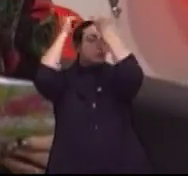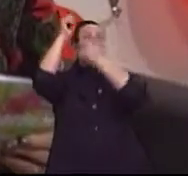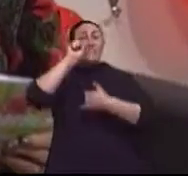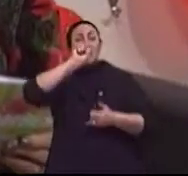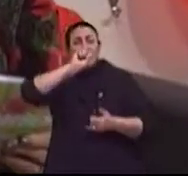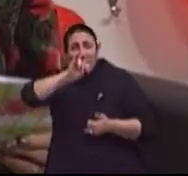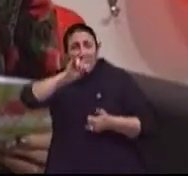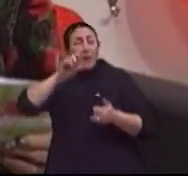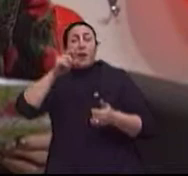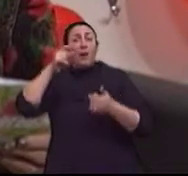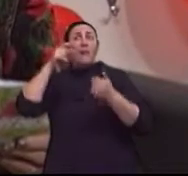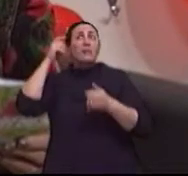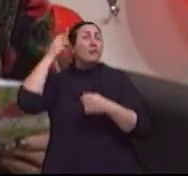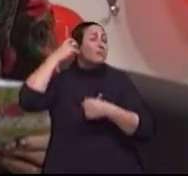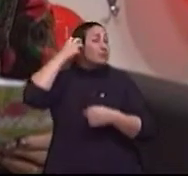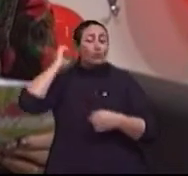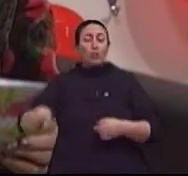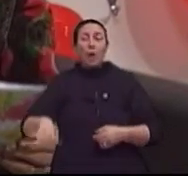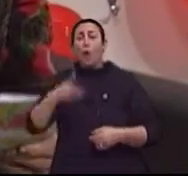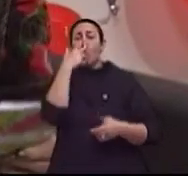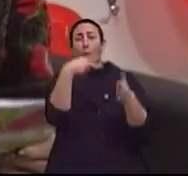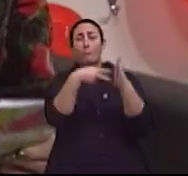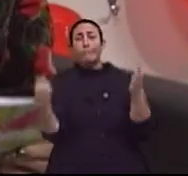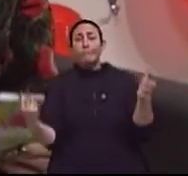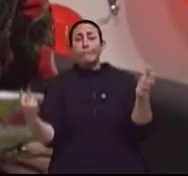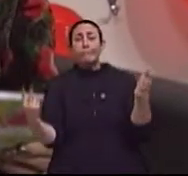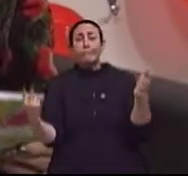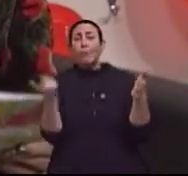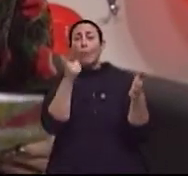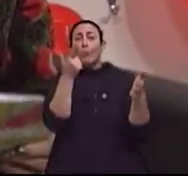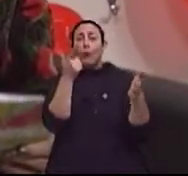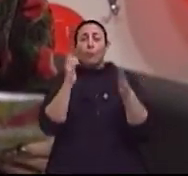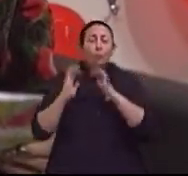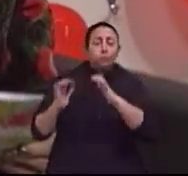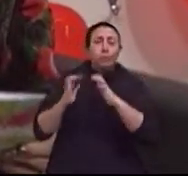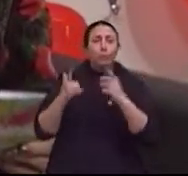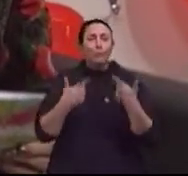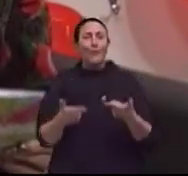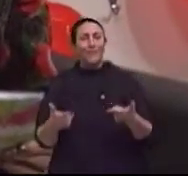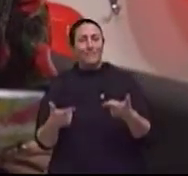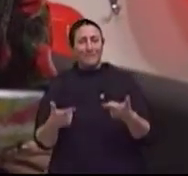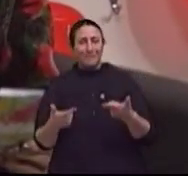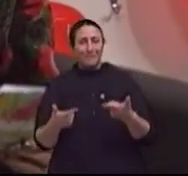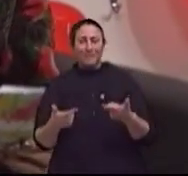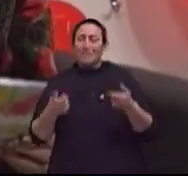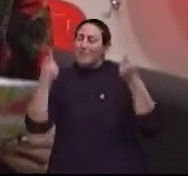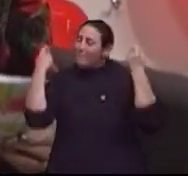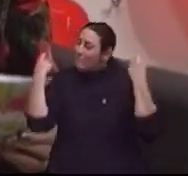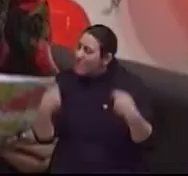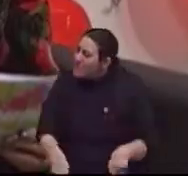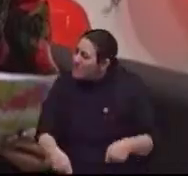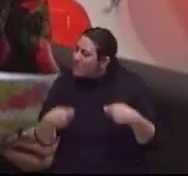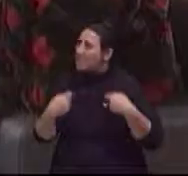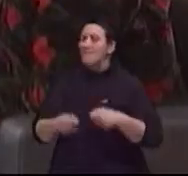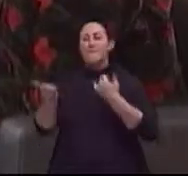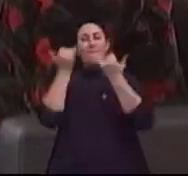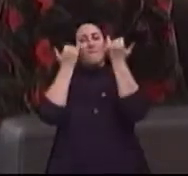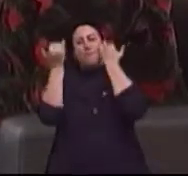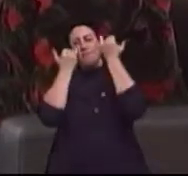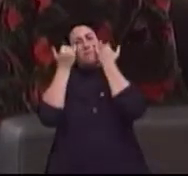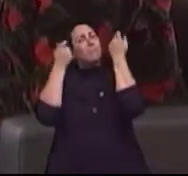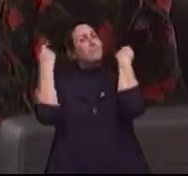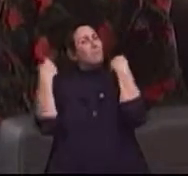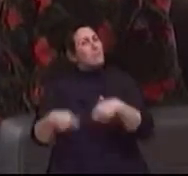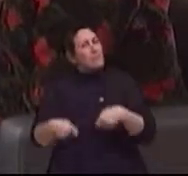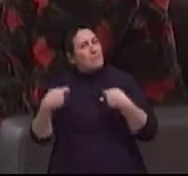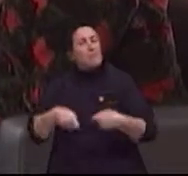nossa vida. Mas olha que o cérebro precisa que a gente ouça. Precisa de informações. Ele está